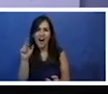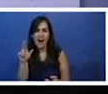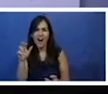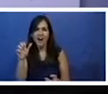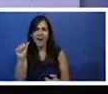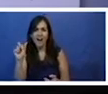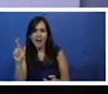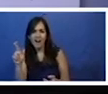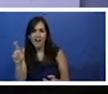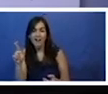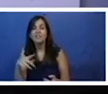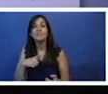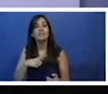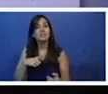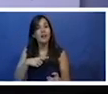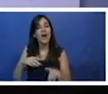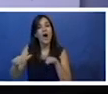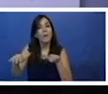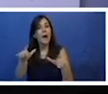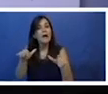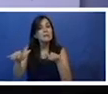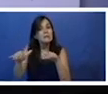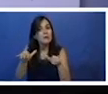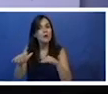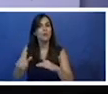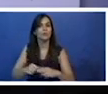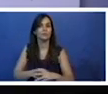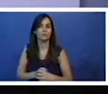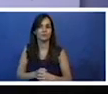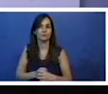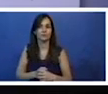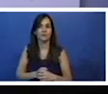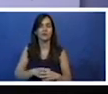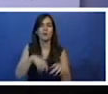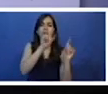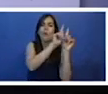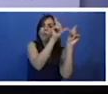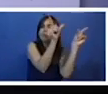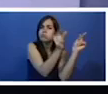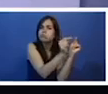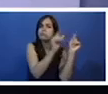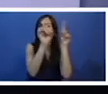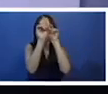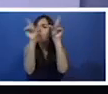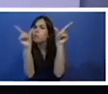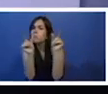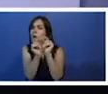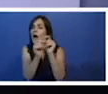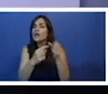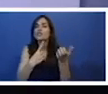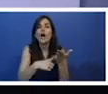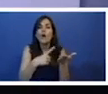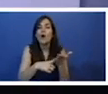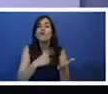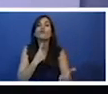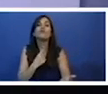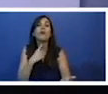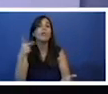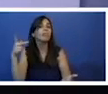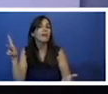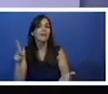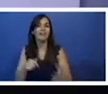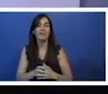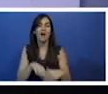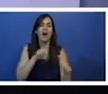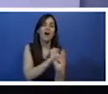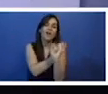das ações, dos pensamentos aqui nos balãozinhos que o Calvin fala, é de acordo com a vontade dele. Olha lá,